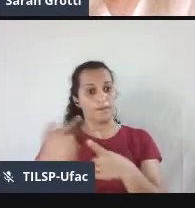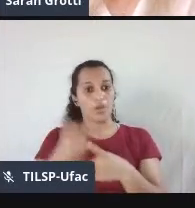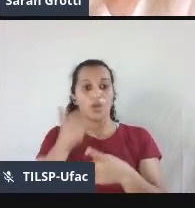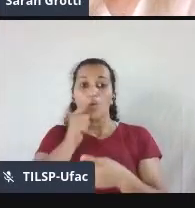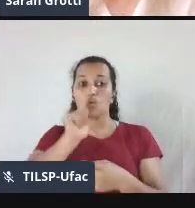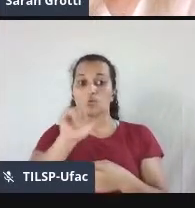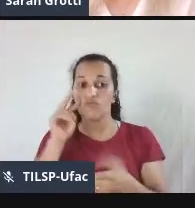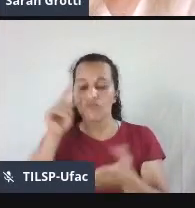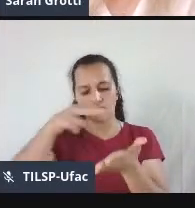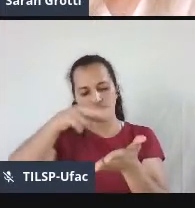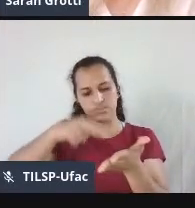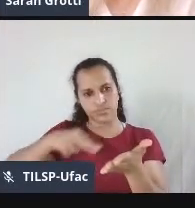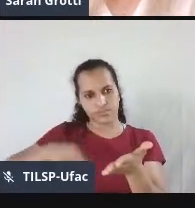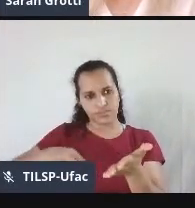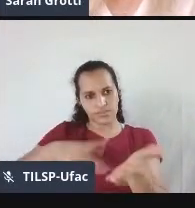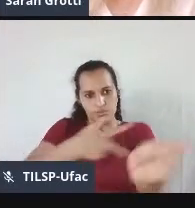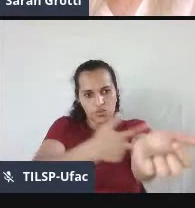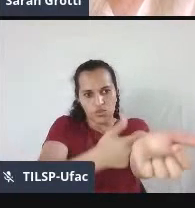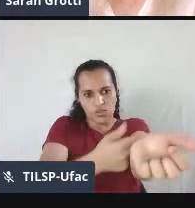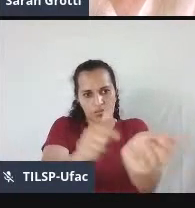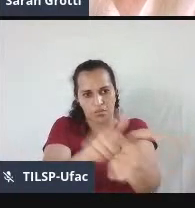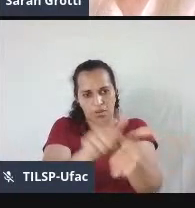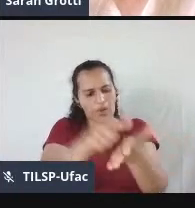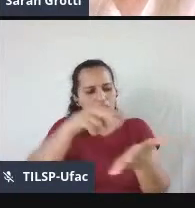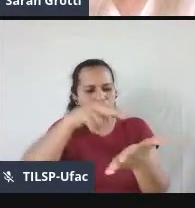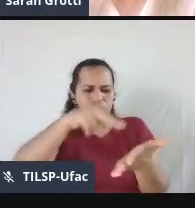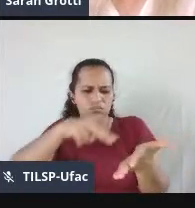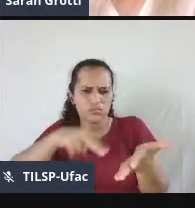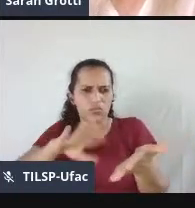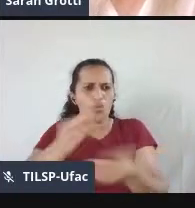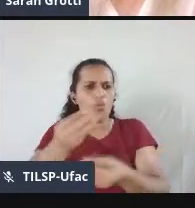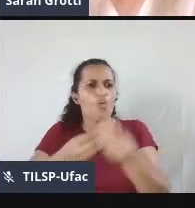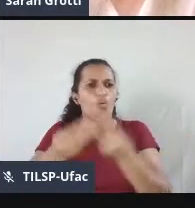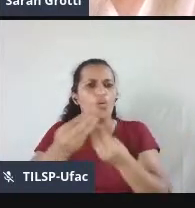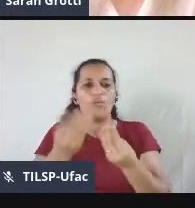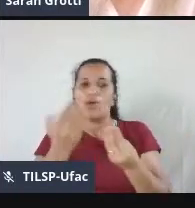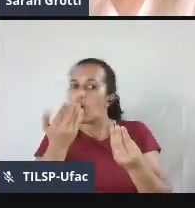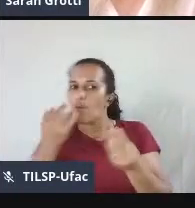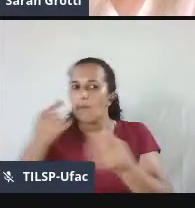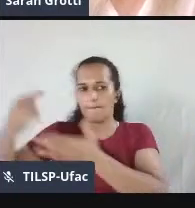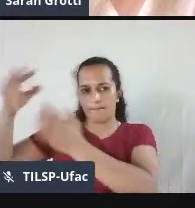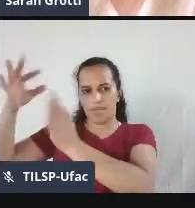ver como trabalhar na intervenção nutricional.